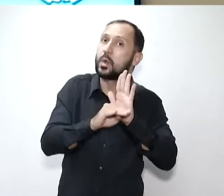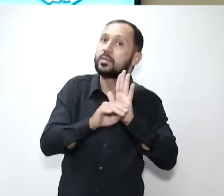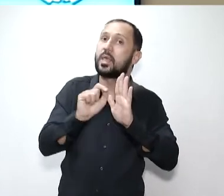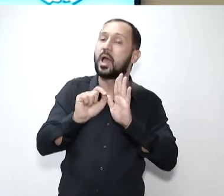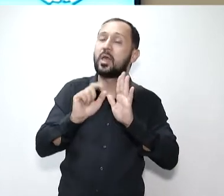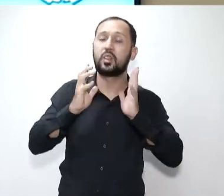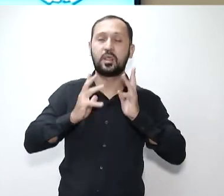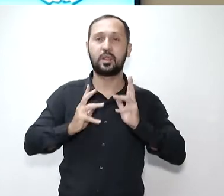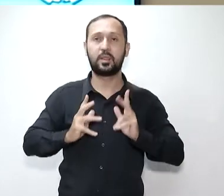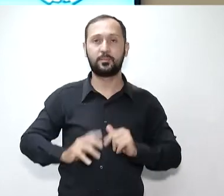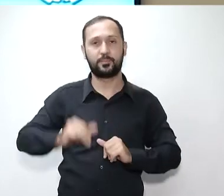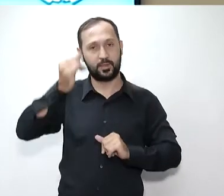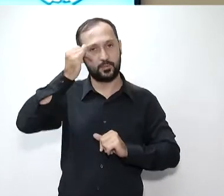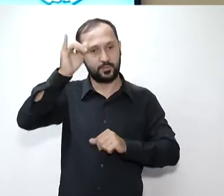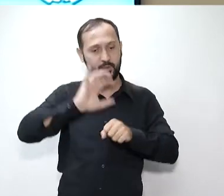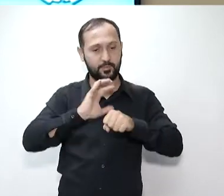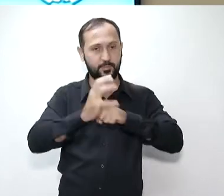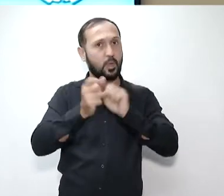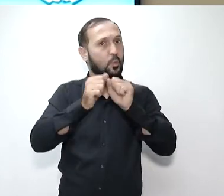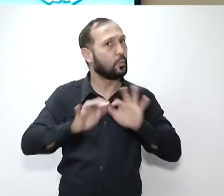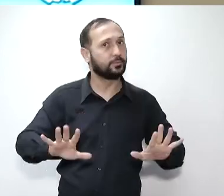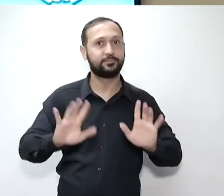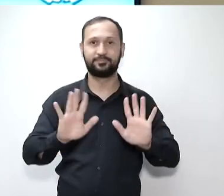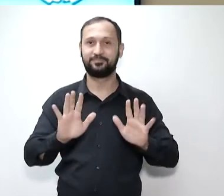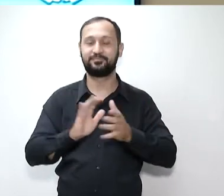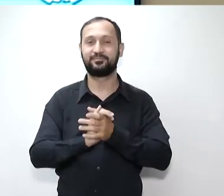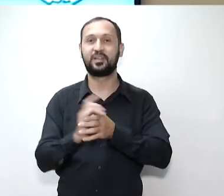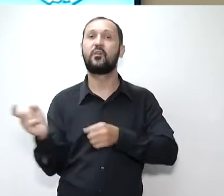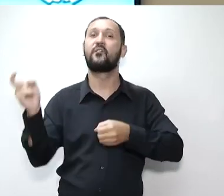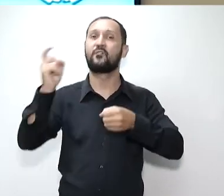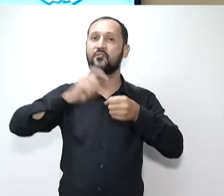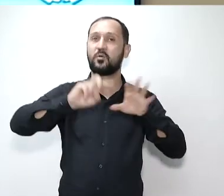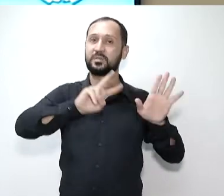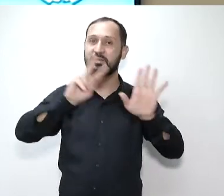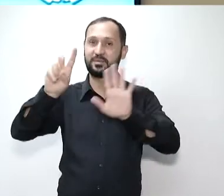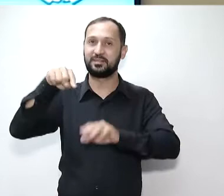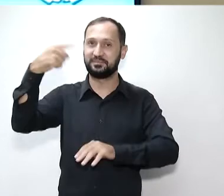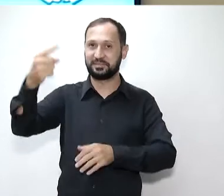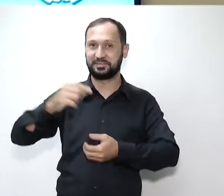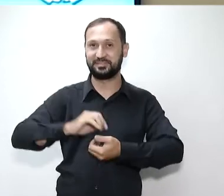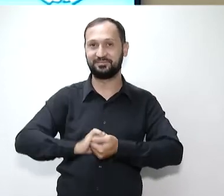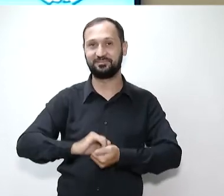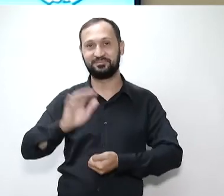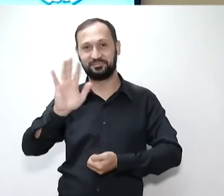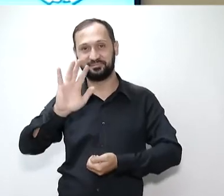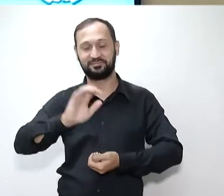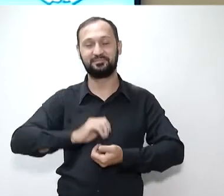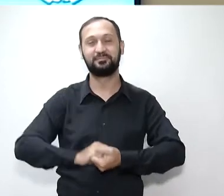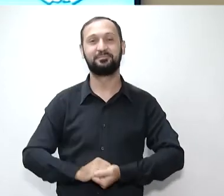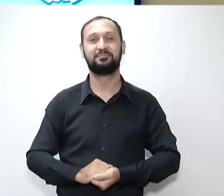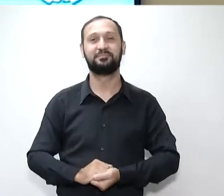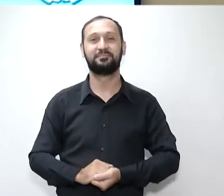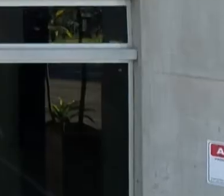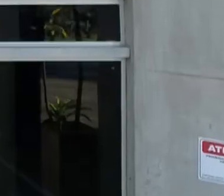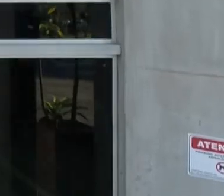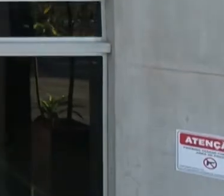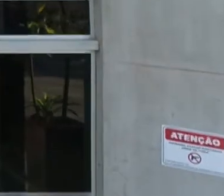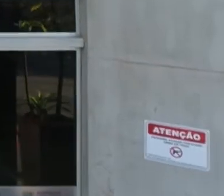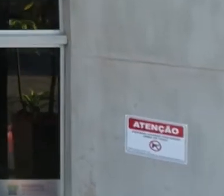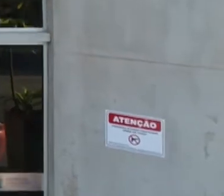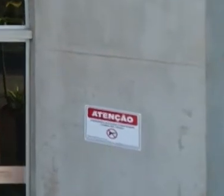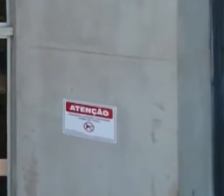cuidados para evitar a proliferação do novo coronavírus. Voltamos na próxima semana. Até mais!